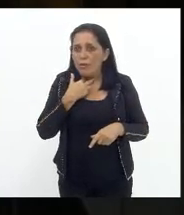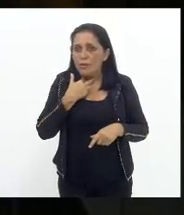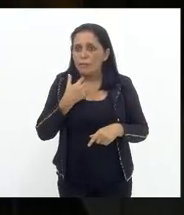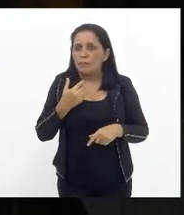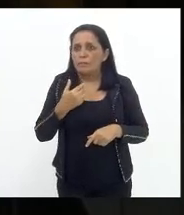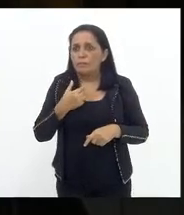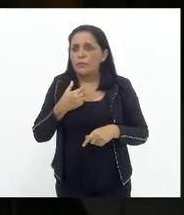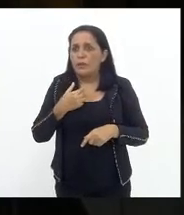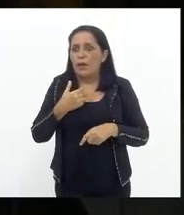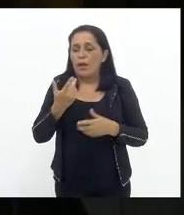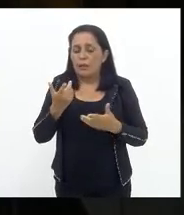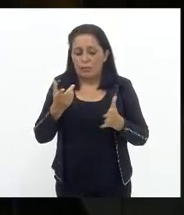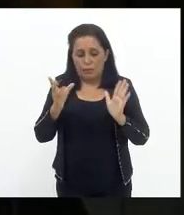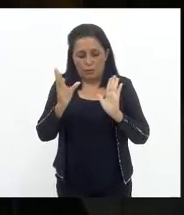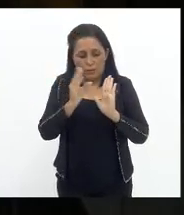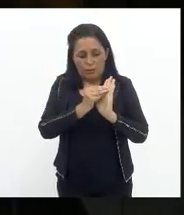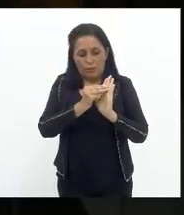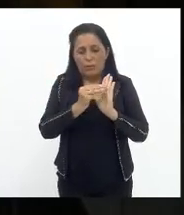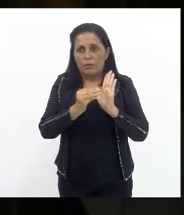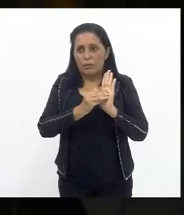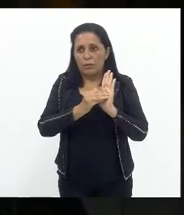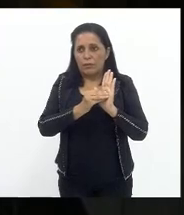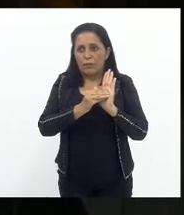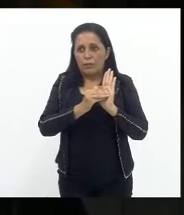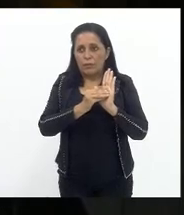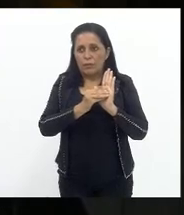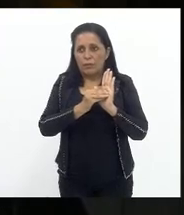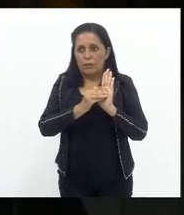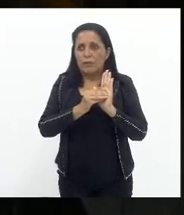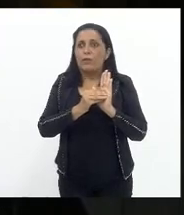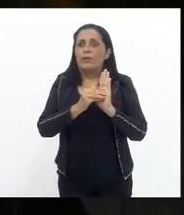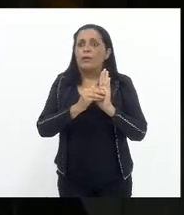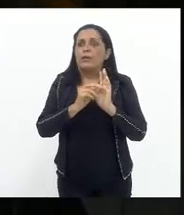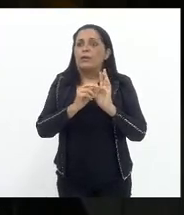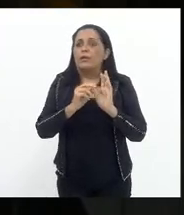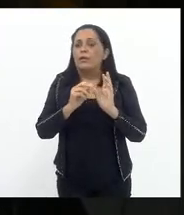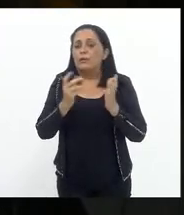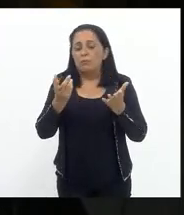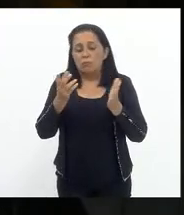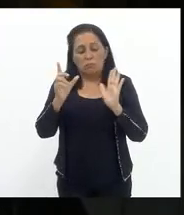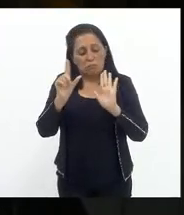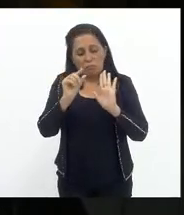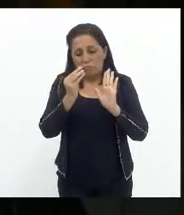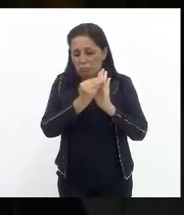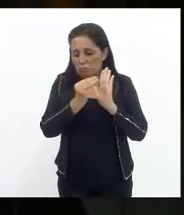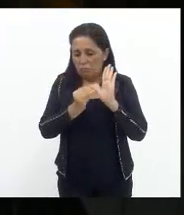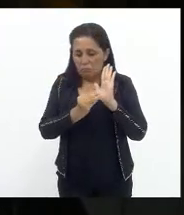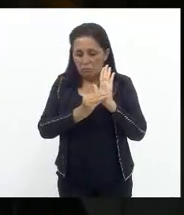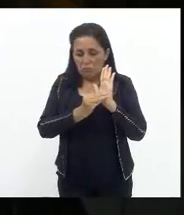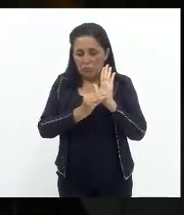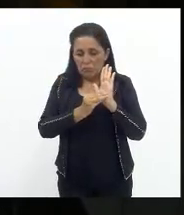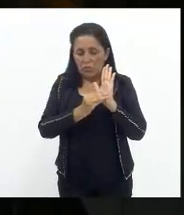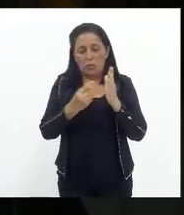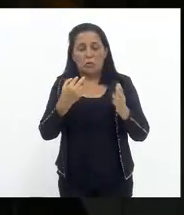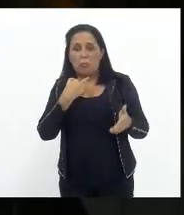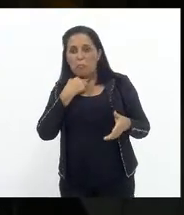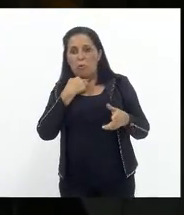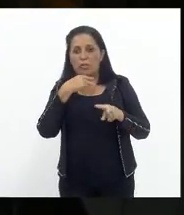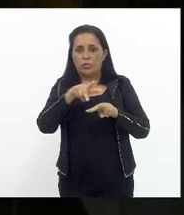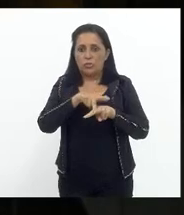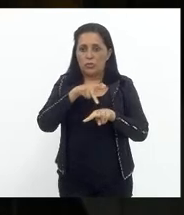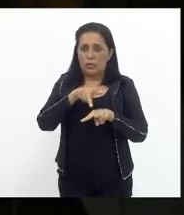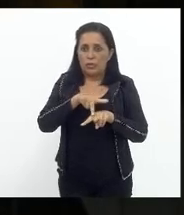Trânsito, nenhuma questão em relação a esse ponto. Então, não pode